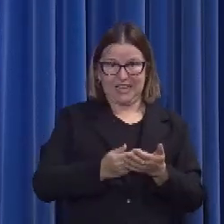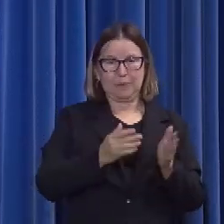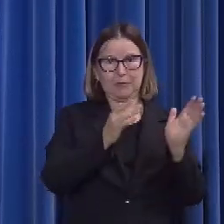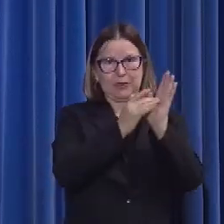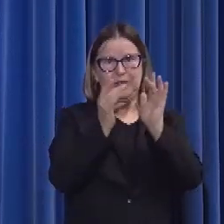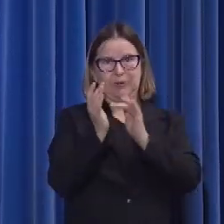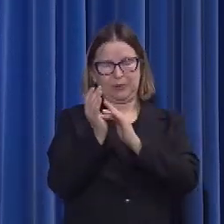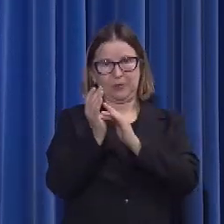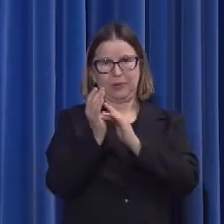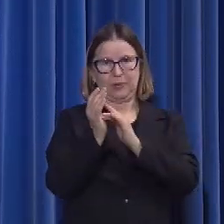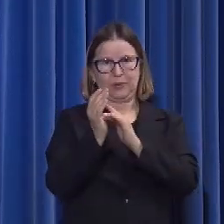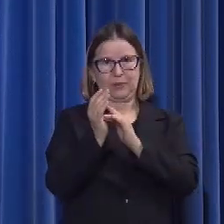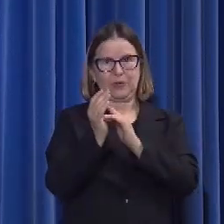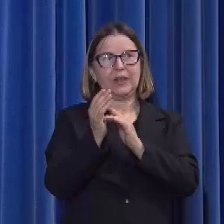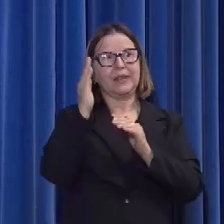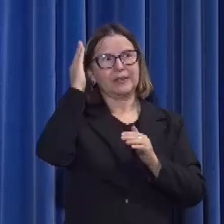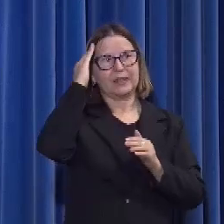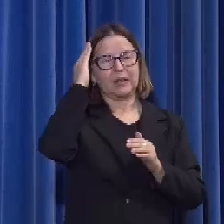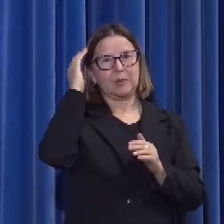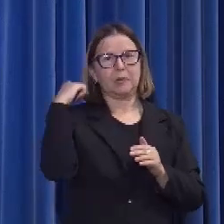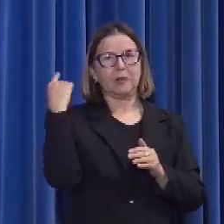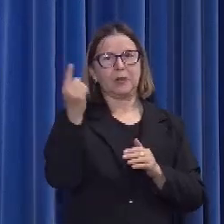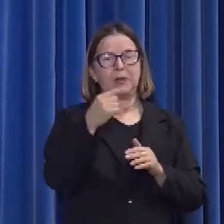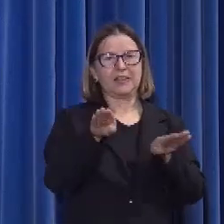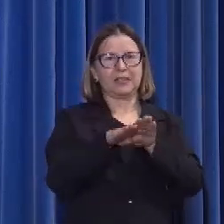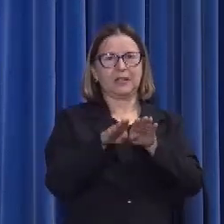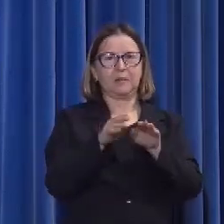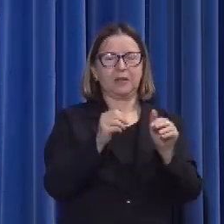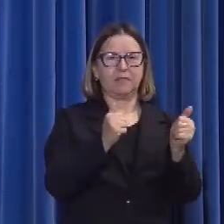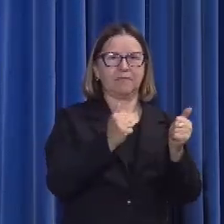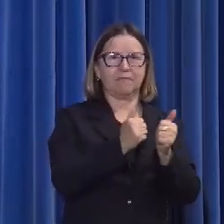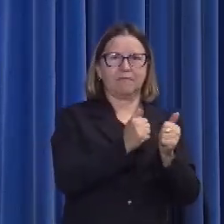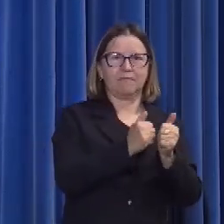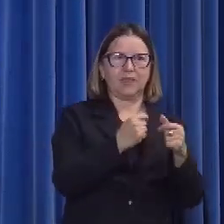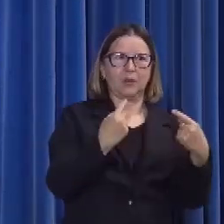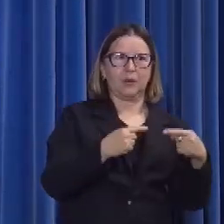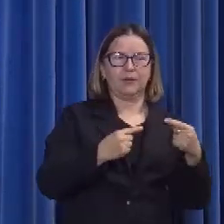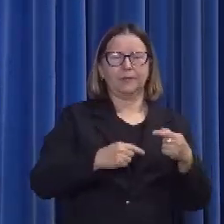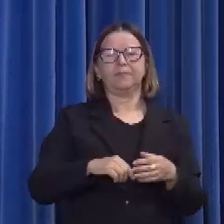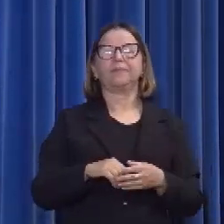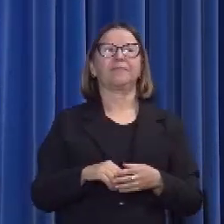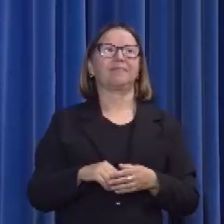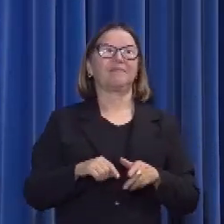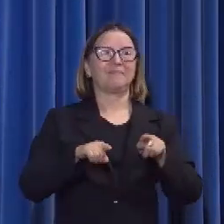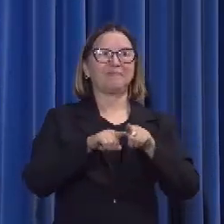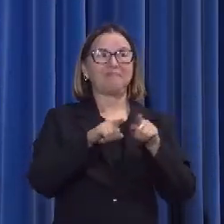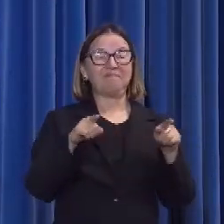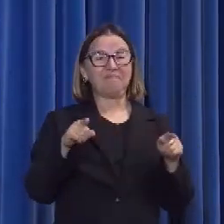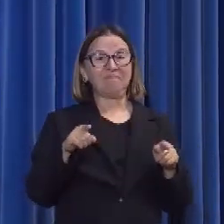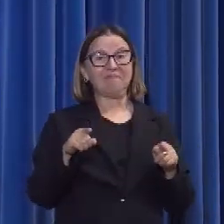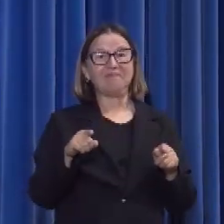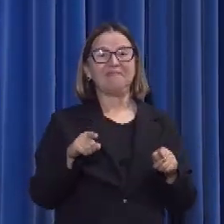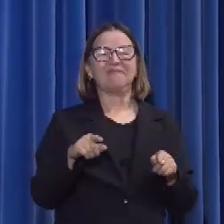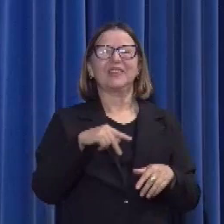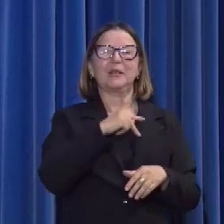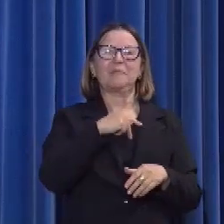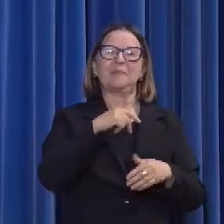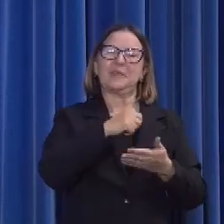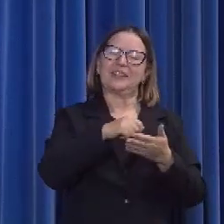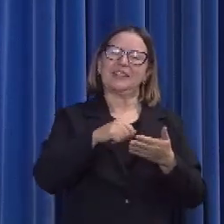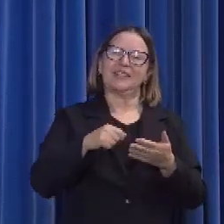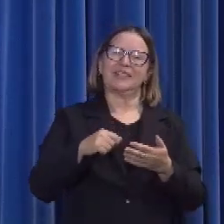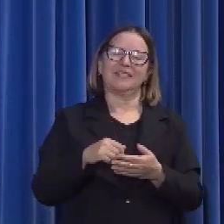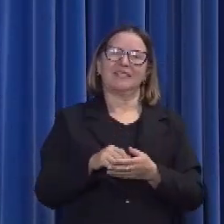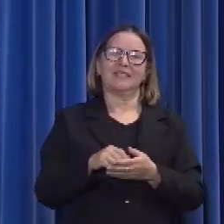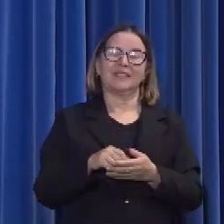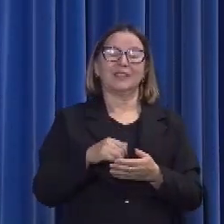vamos ter com o mundo também. Mas aí ele diz: amados, agora somos filhos de Deus, ainda não se manifestou o que haveremos de ser.